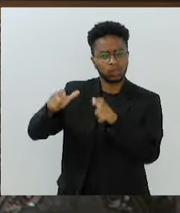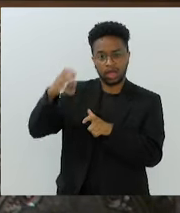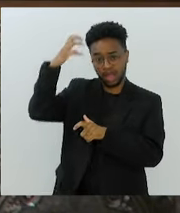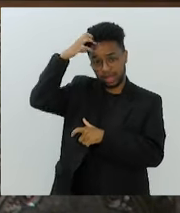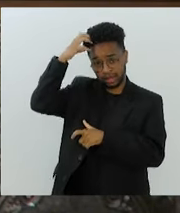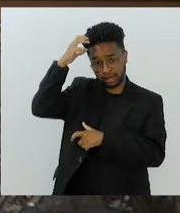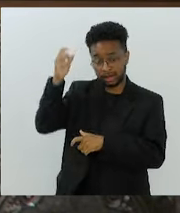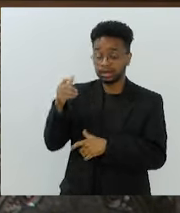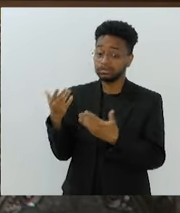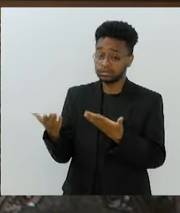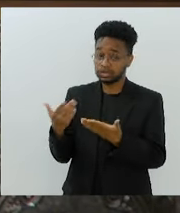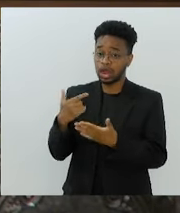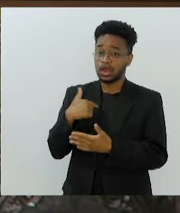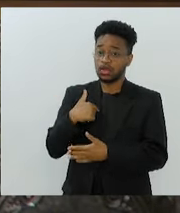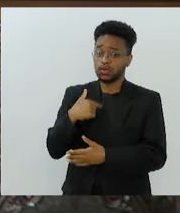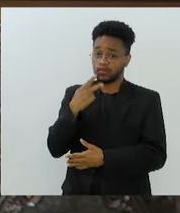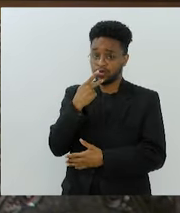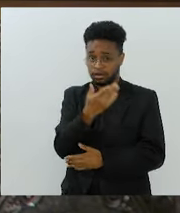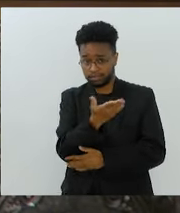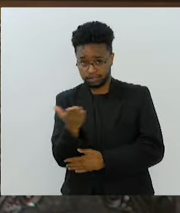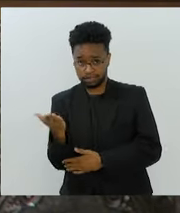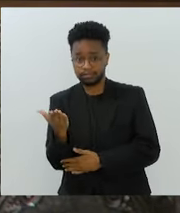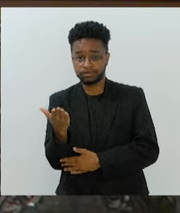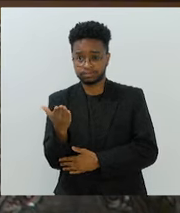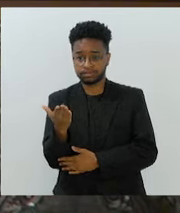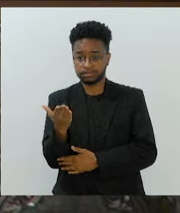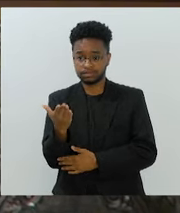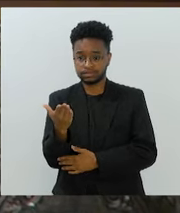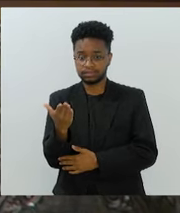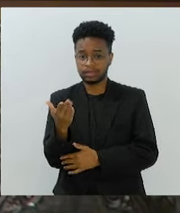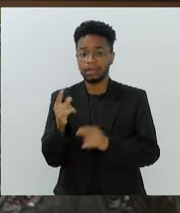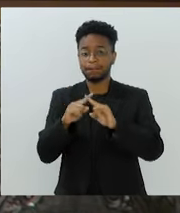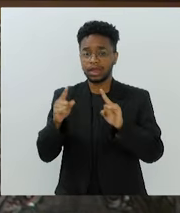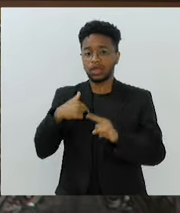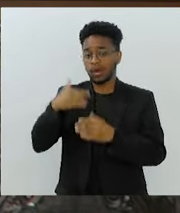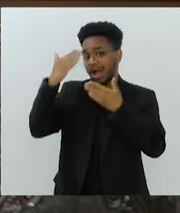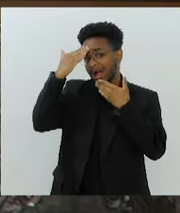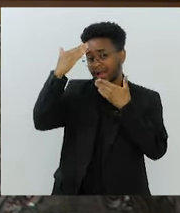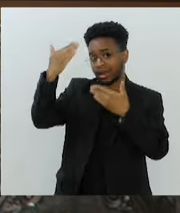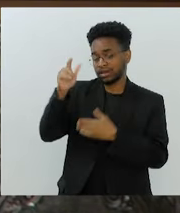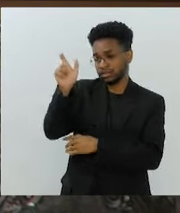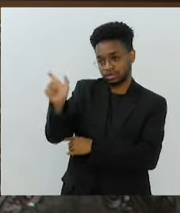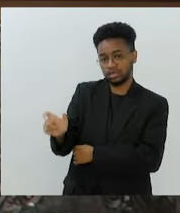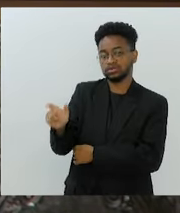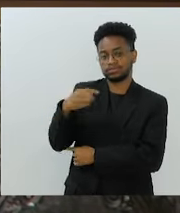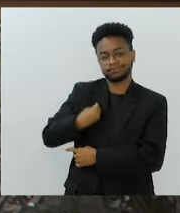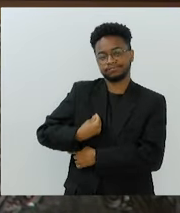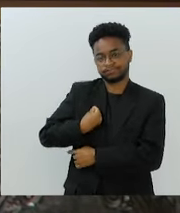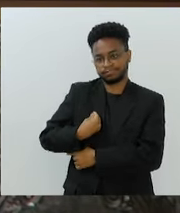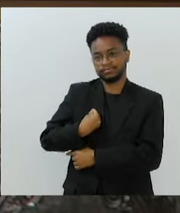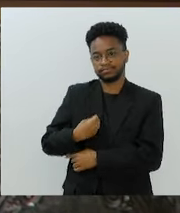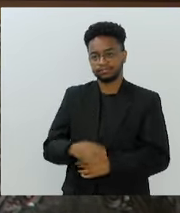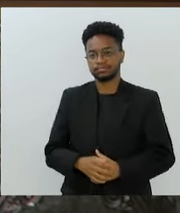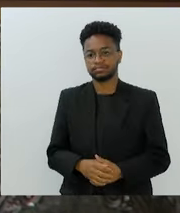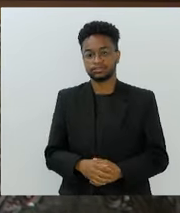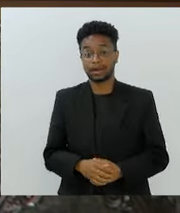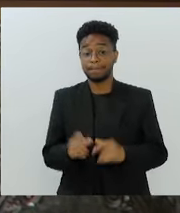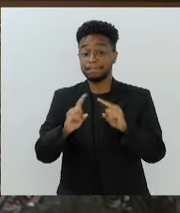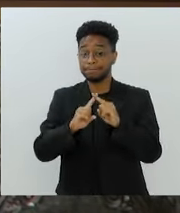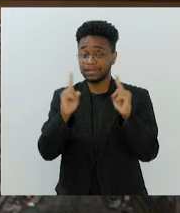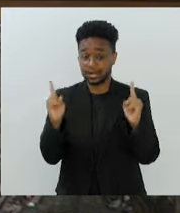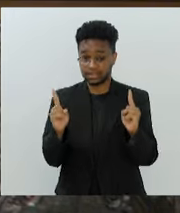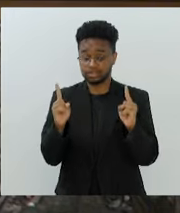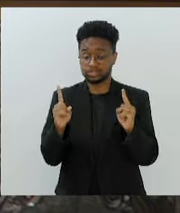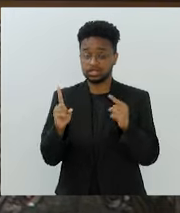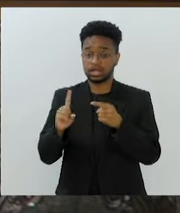se eu estou falando aqui com vocês, eu agradeço a existência desse cara. Mas,